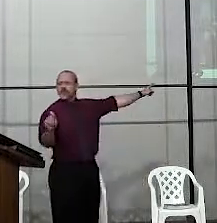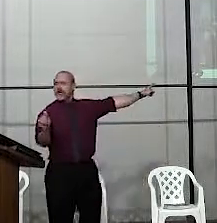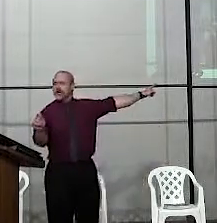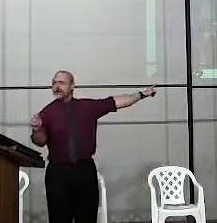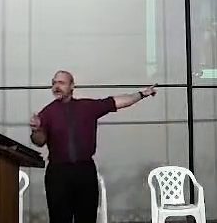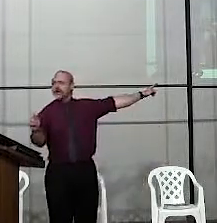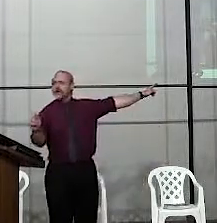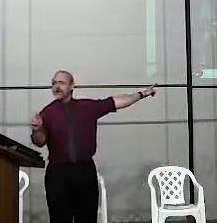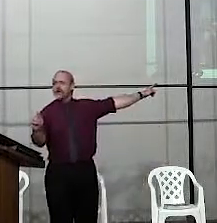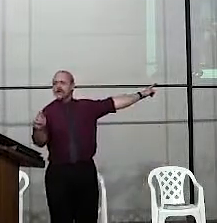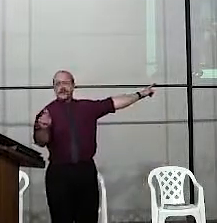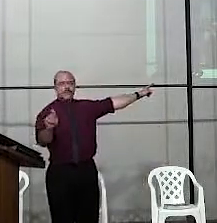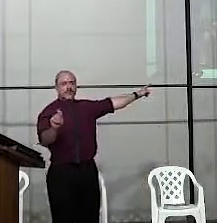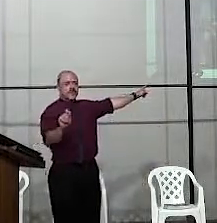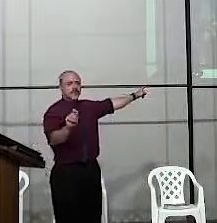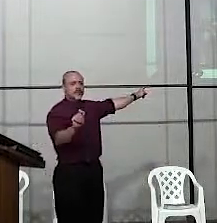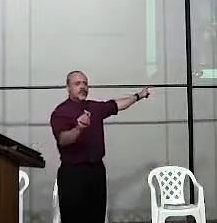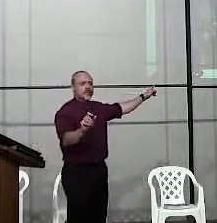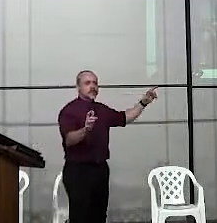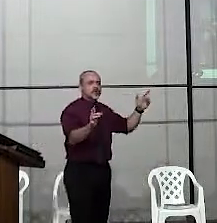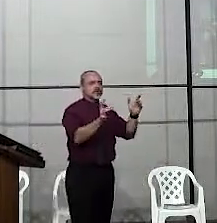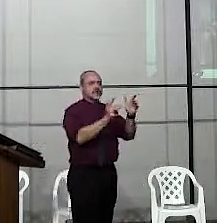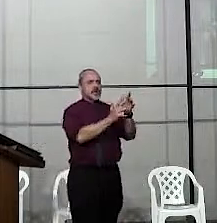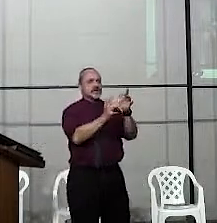O que é?